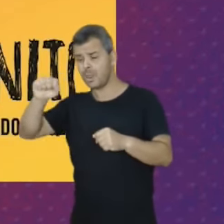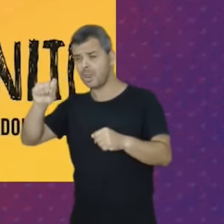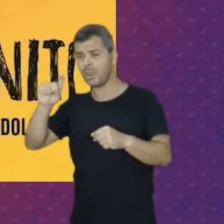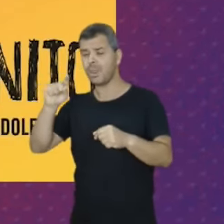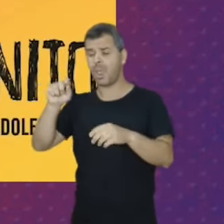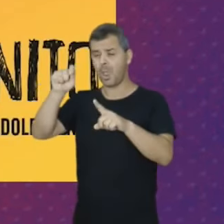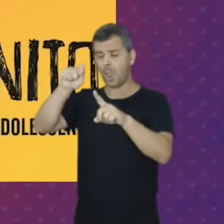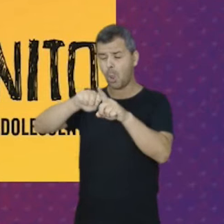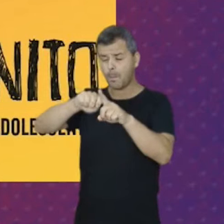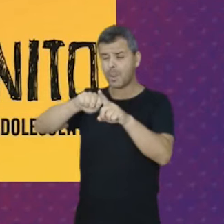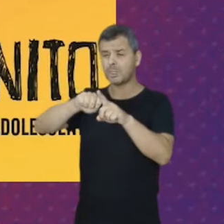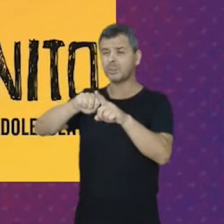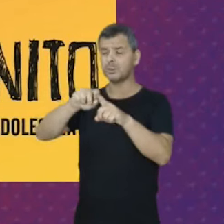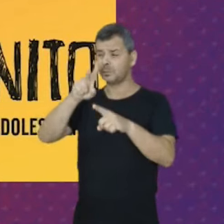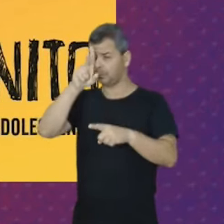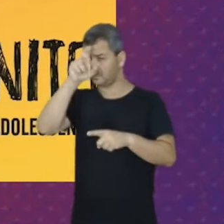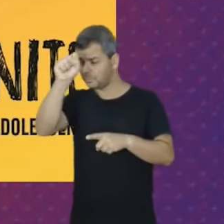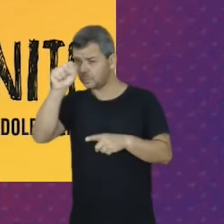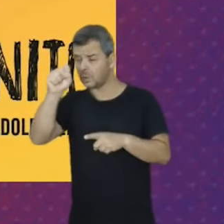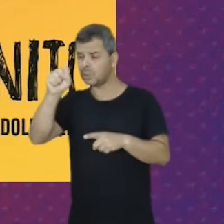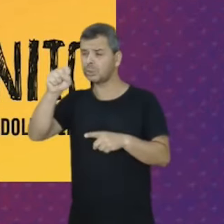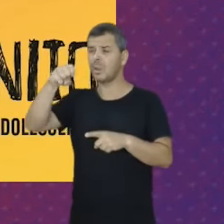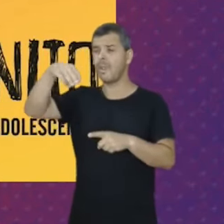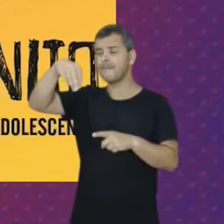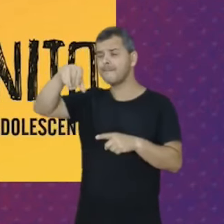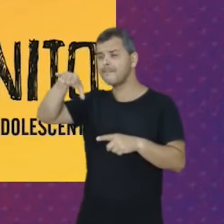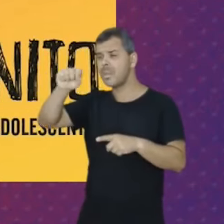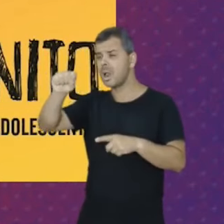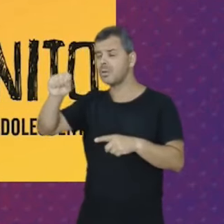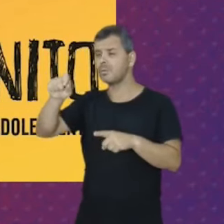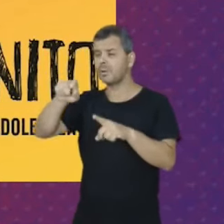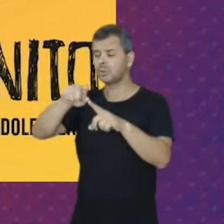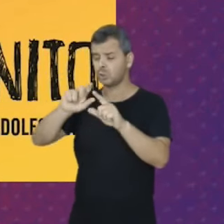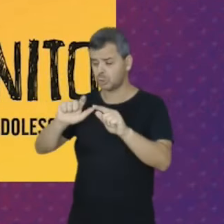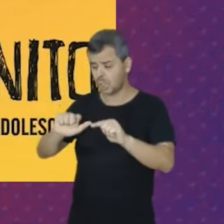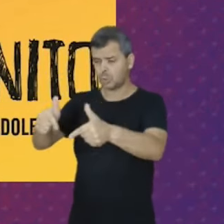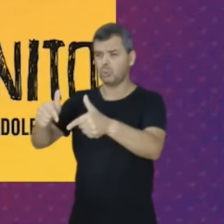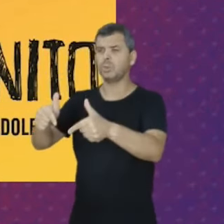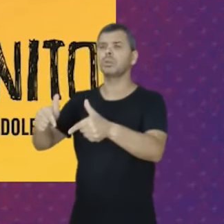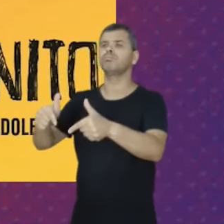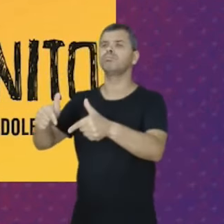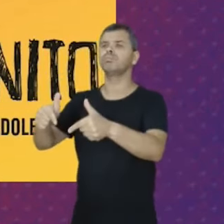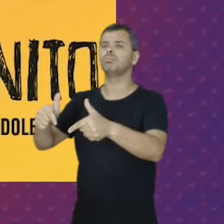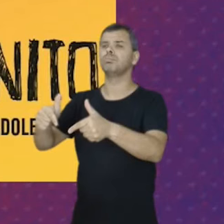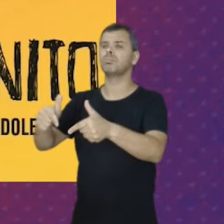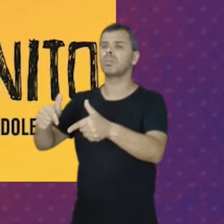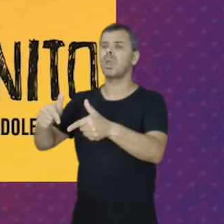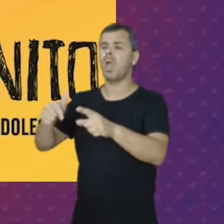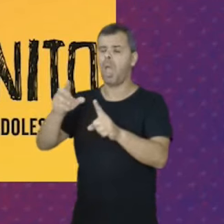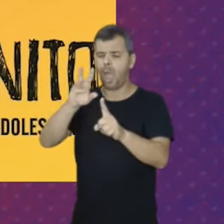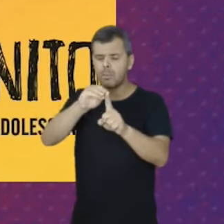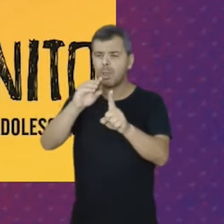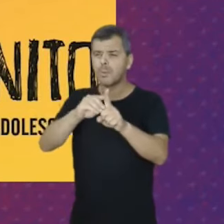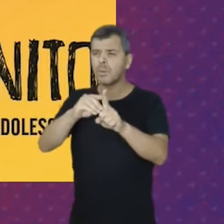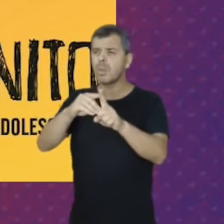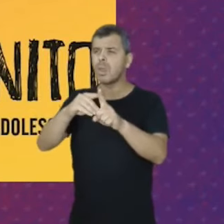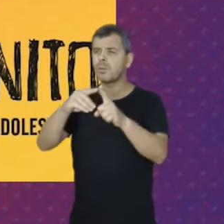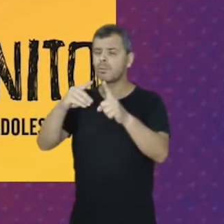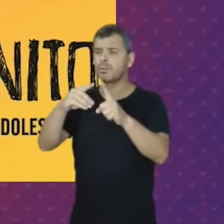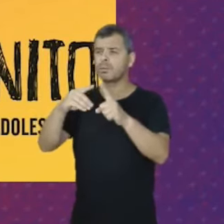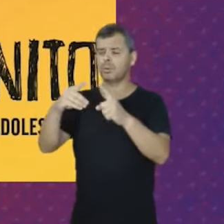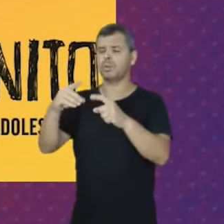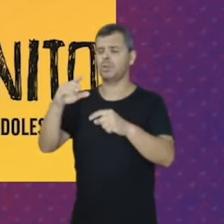é um mês forte, maio é um mês forte de combate ao abuso sexual e exploração sexual